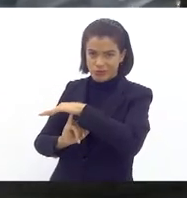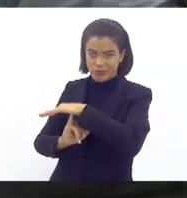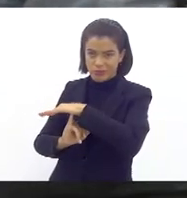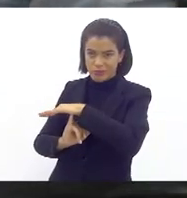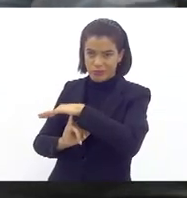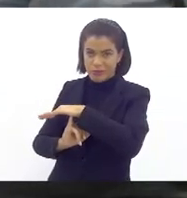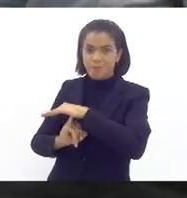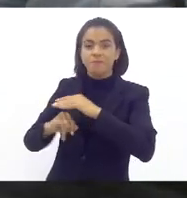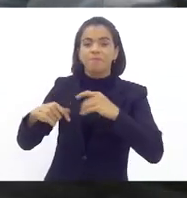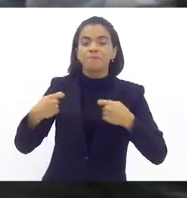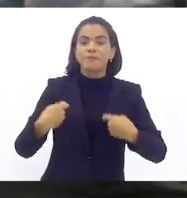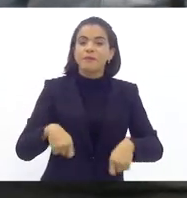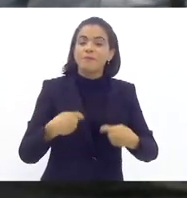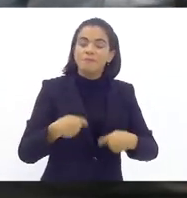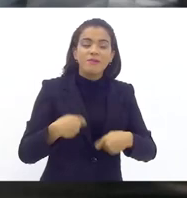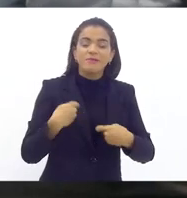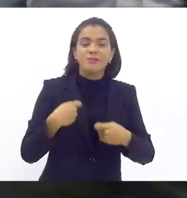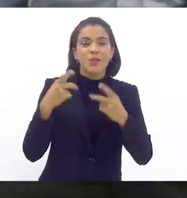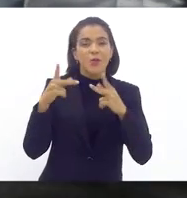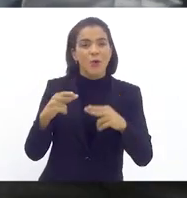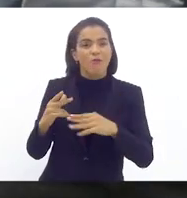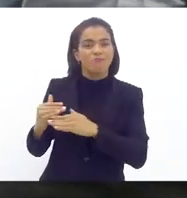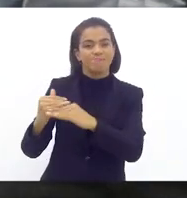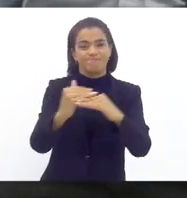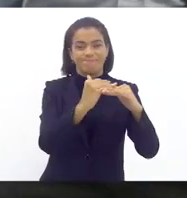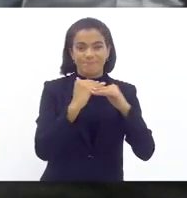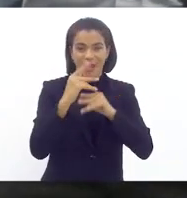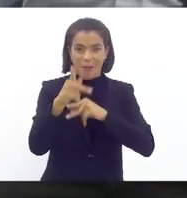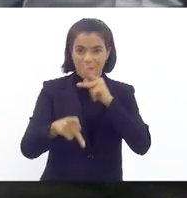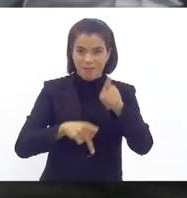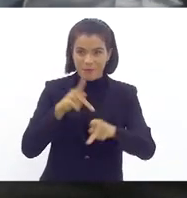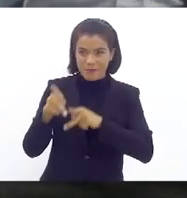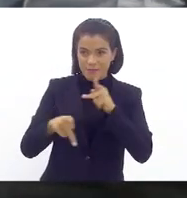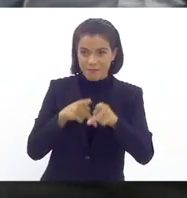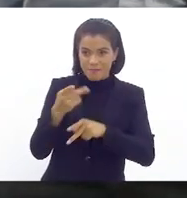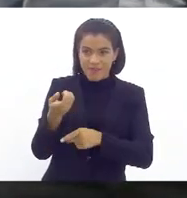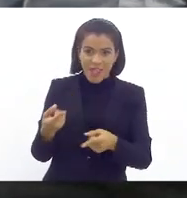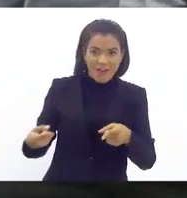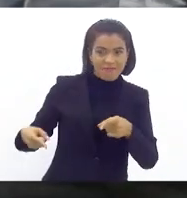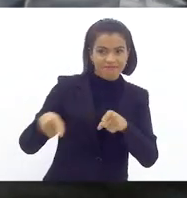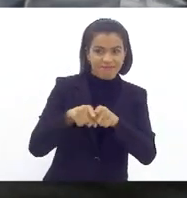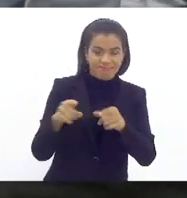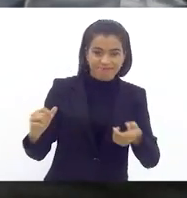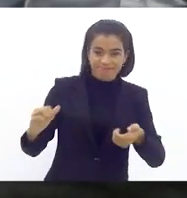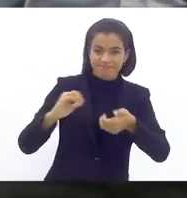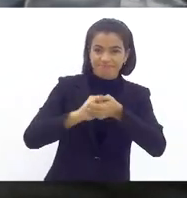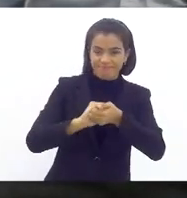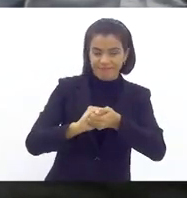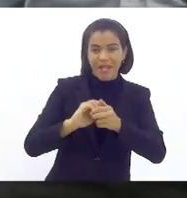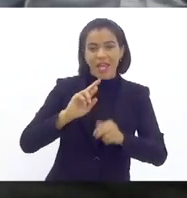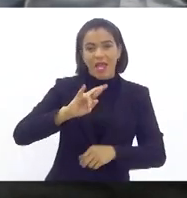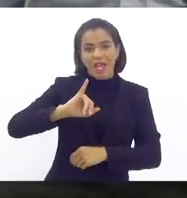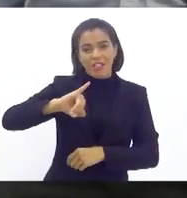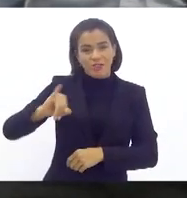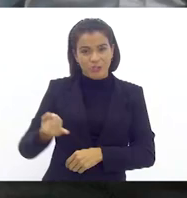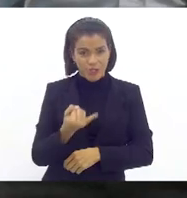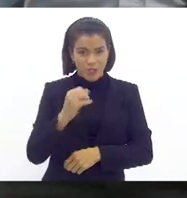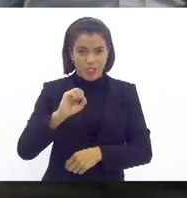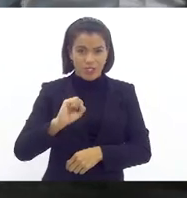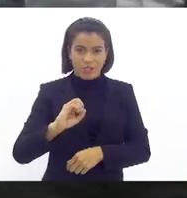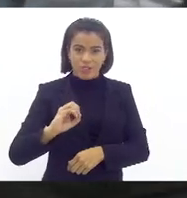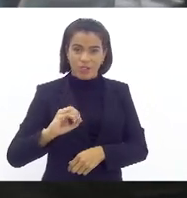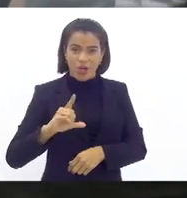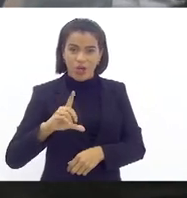ser com o nosso povo de fato. Então, quem quiser estar colando com a gente, participando do RJ é solo preto e indígena,